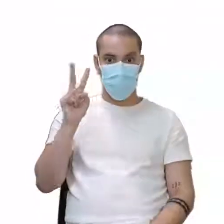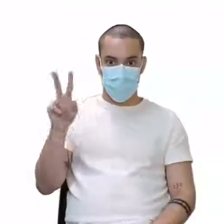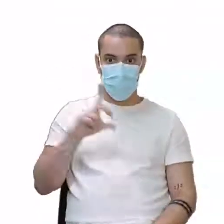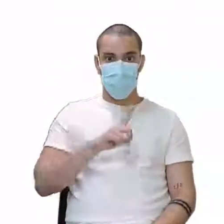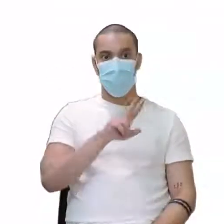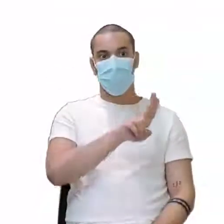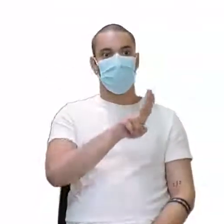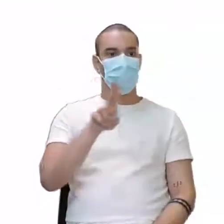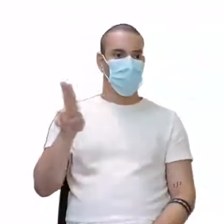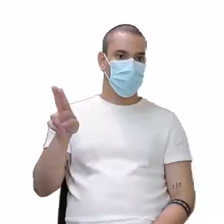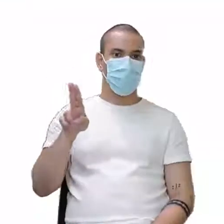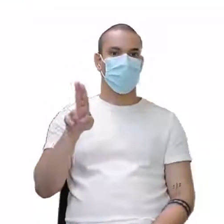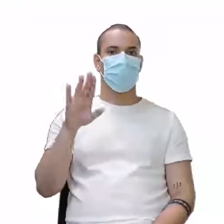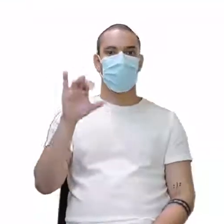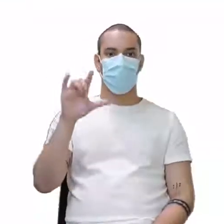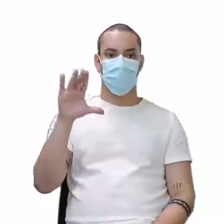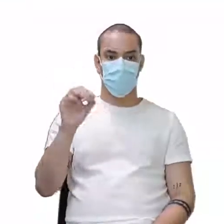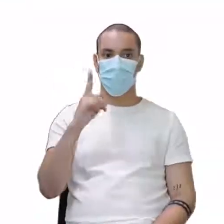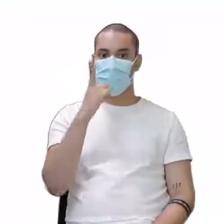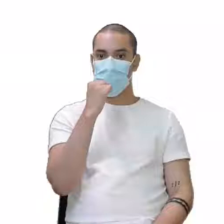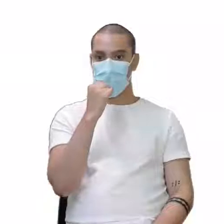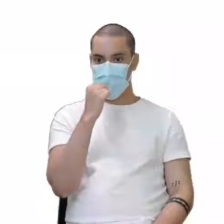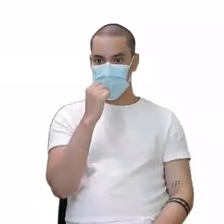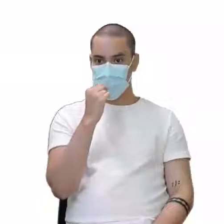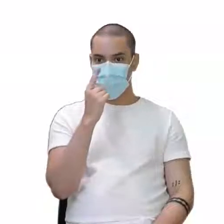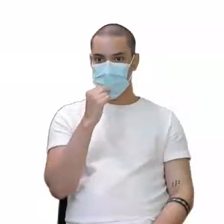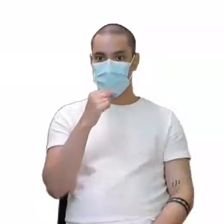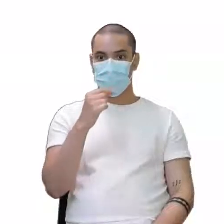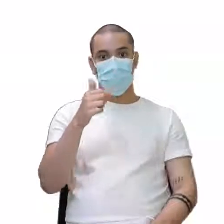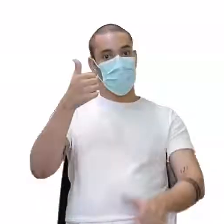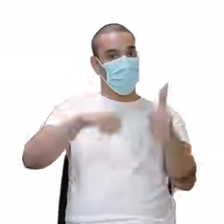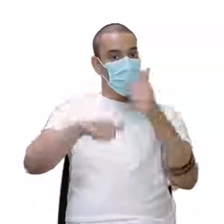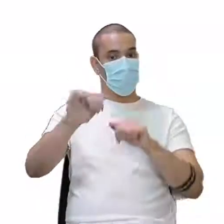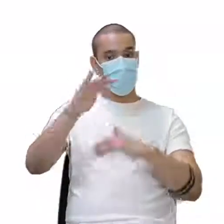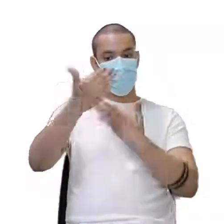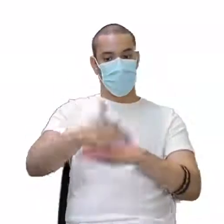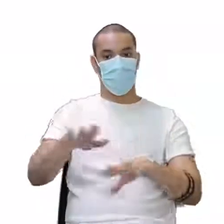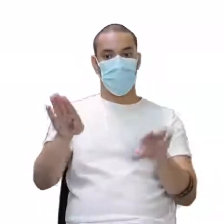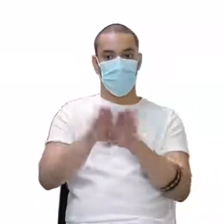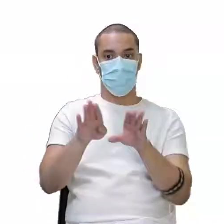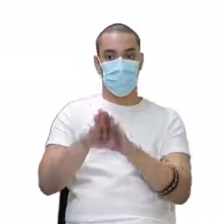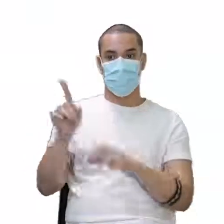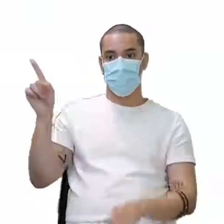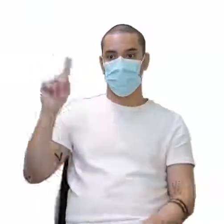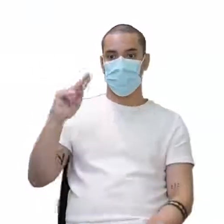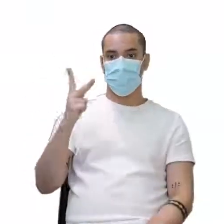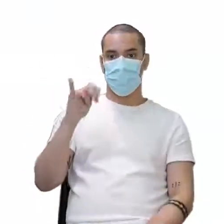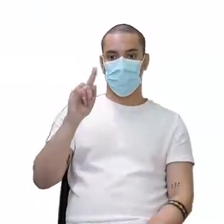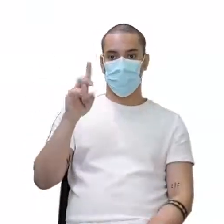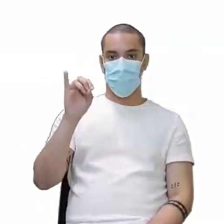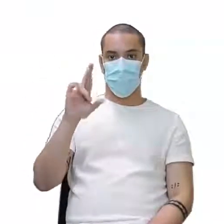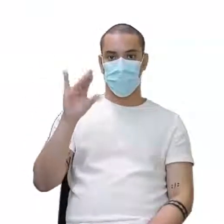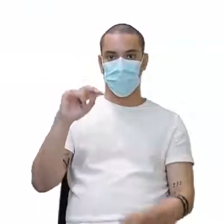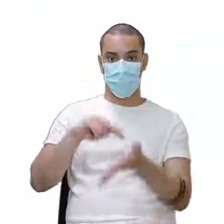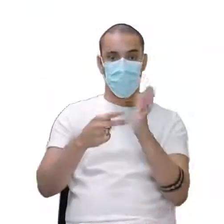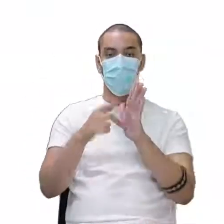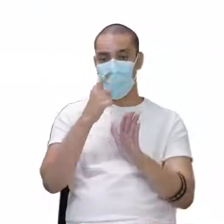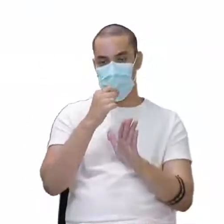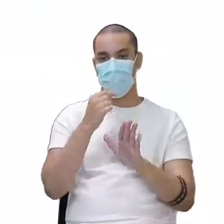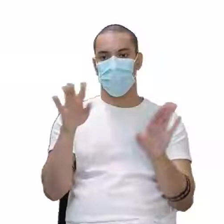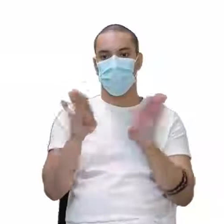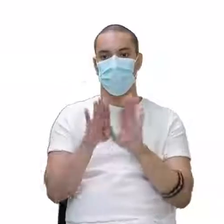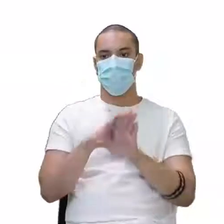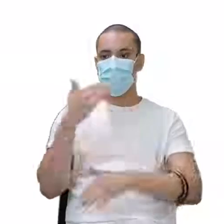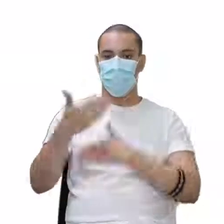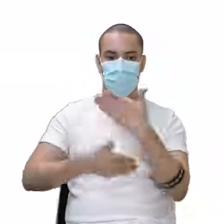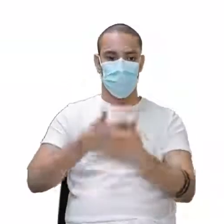o nome, então, de ciclo da água ou ciclo hidrológico. Na avaliação, você pode encontrar dessas duas formas, que vão se desenvolver através de processos